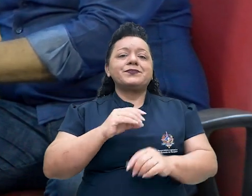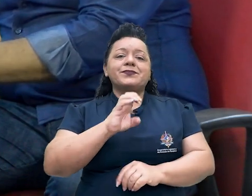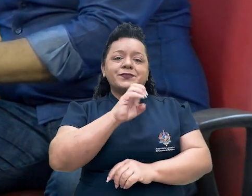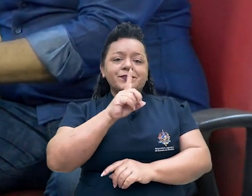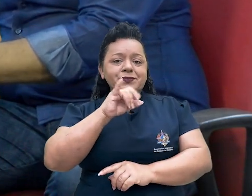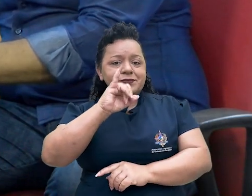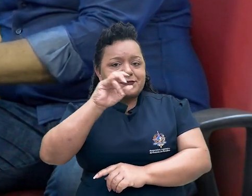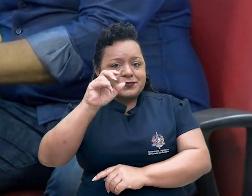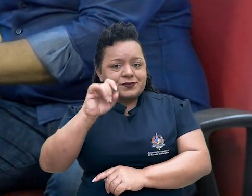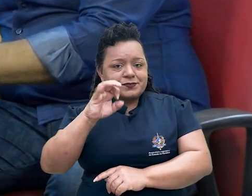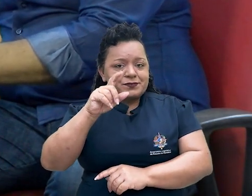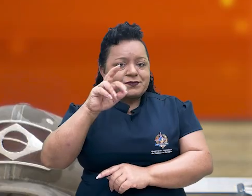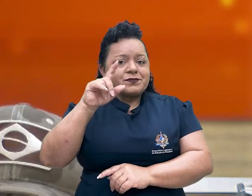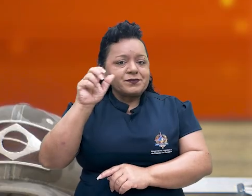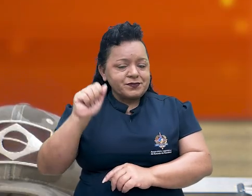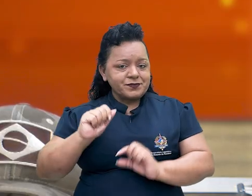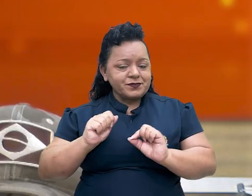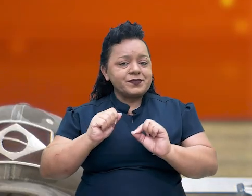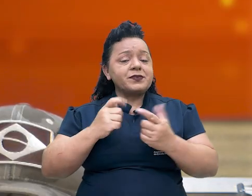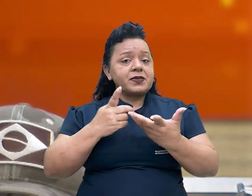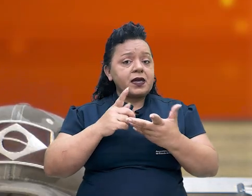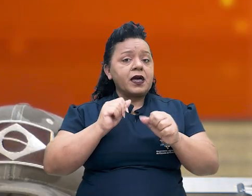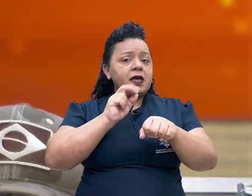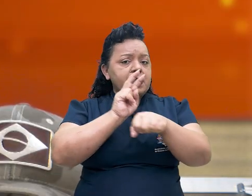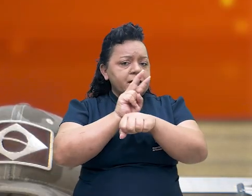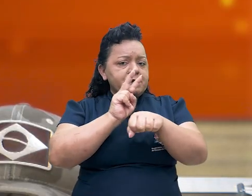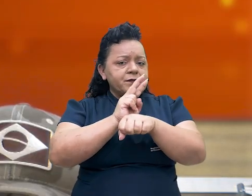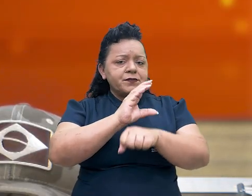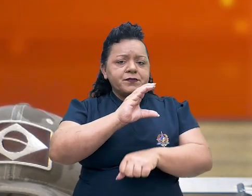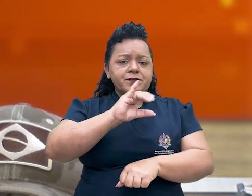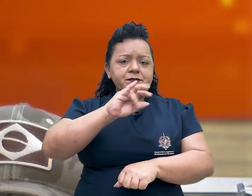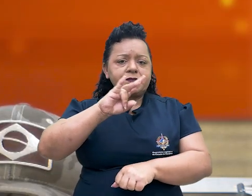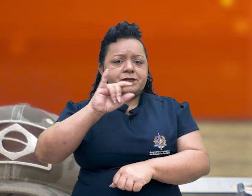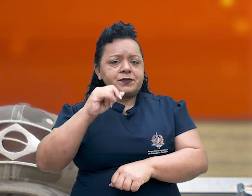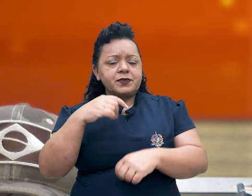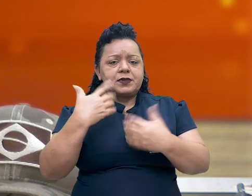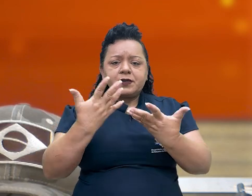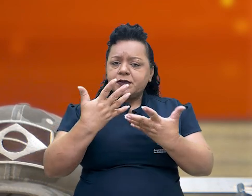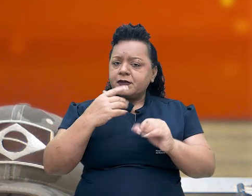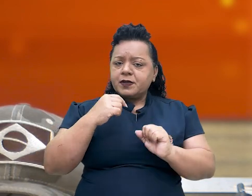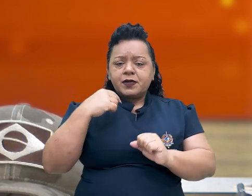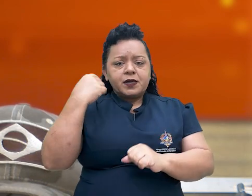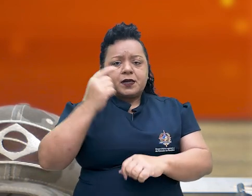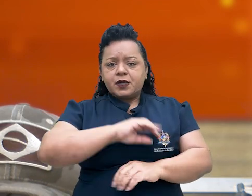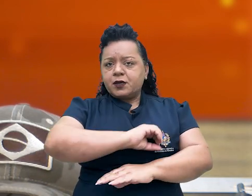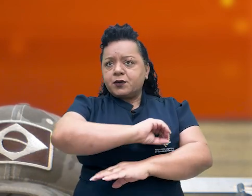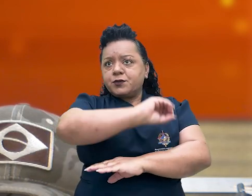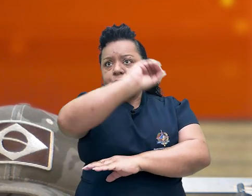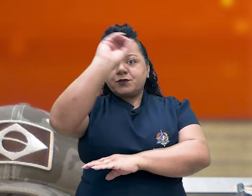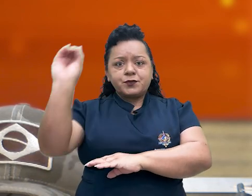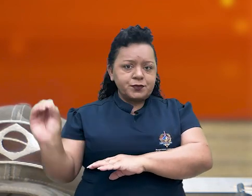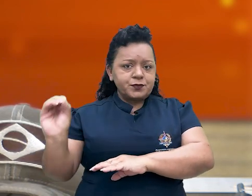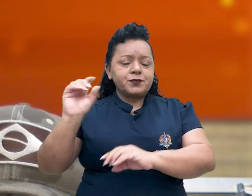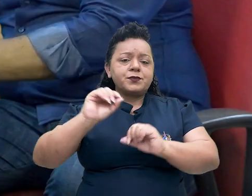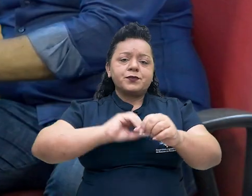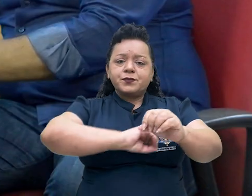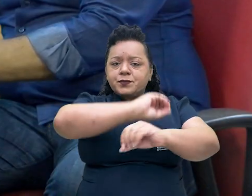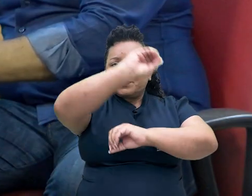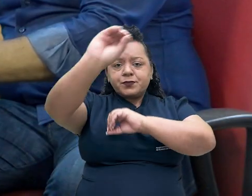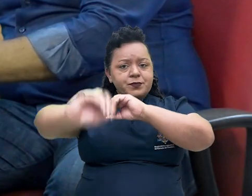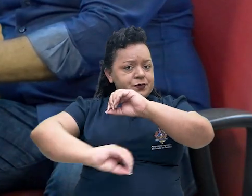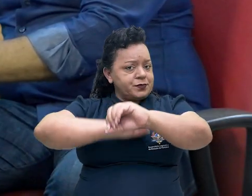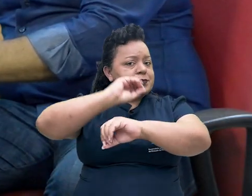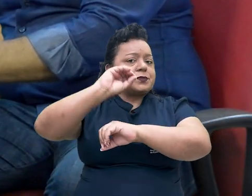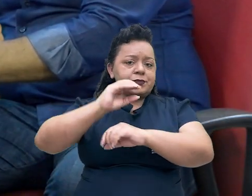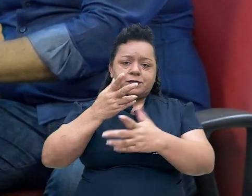Edivaldo eh a defesa tá à disposição da população eh 24 horas para qualquer sinistro na capital esse momento é um